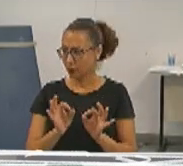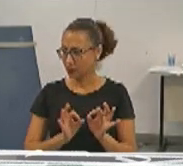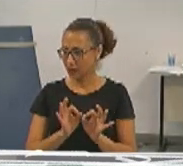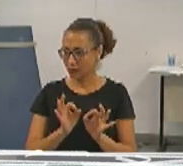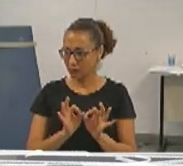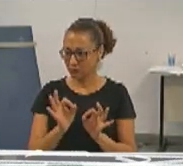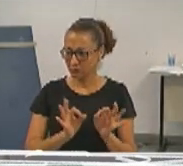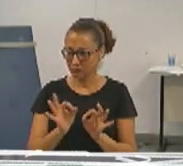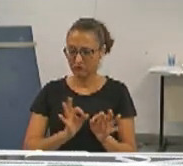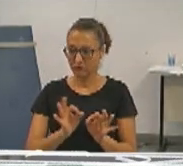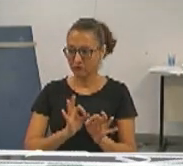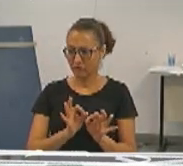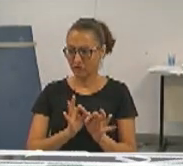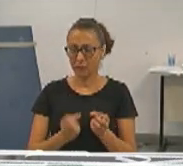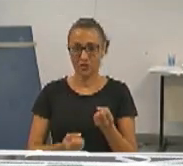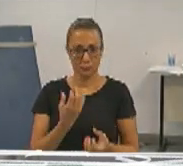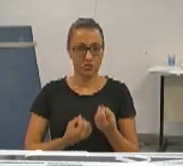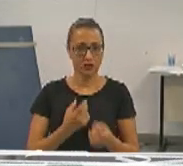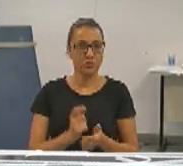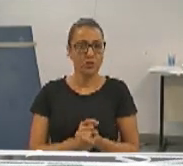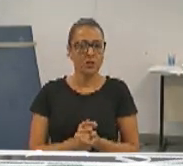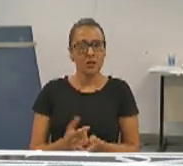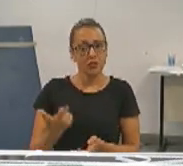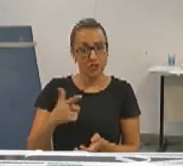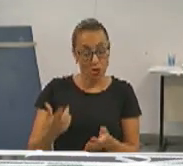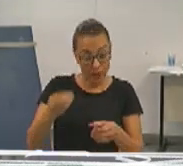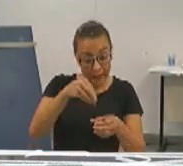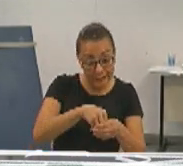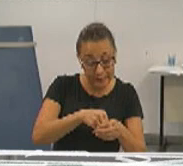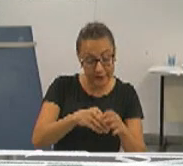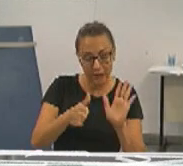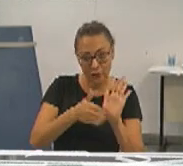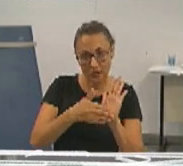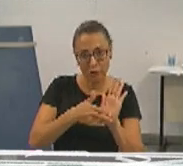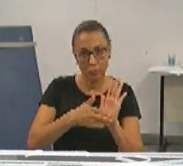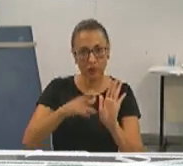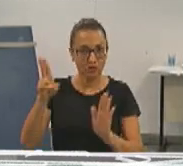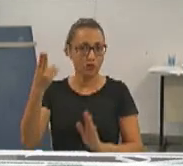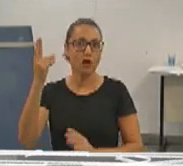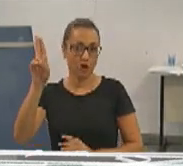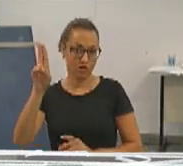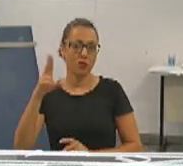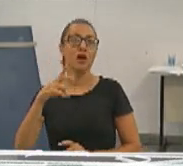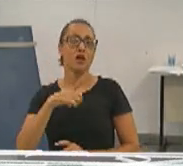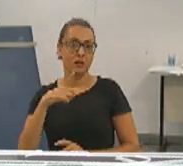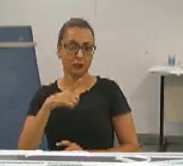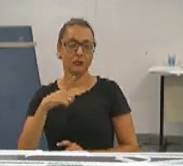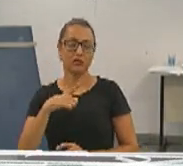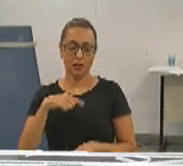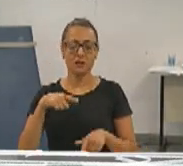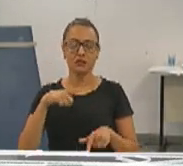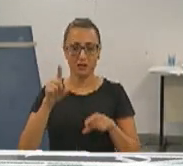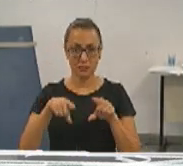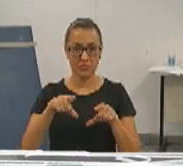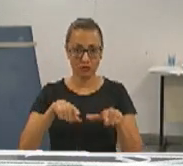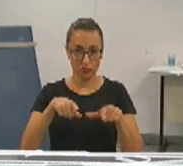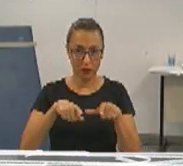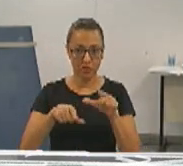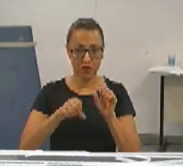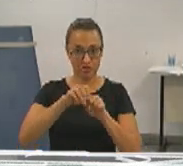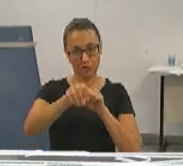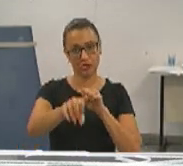está constando nas nossas ações para o HU, com certeza está nas nossas ações de extensão, porque